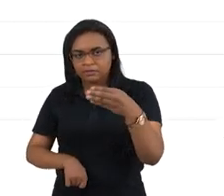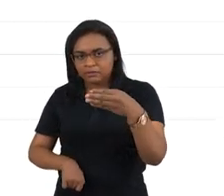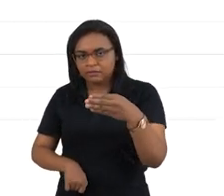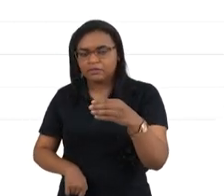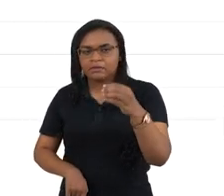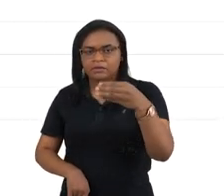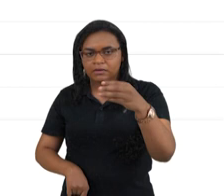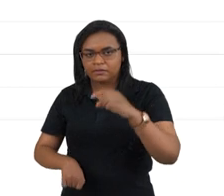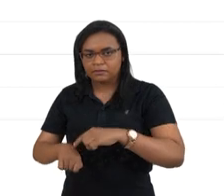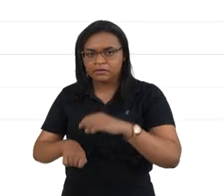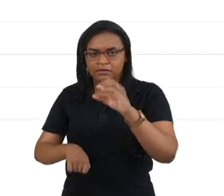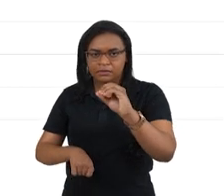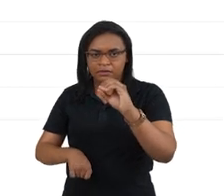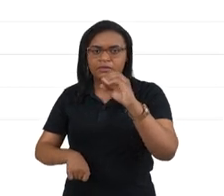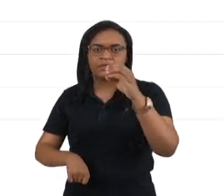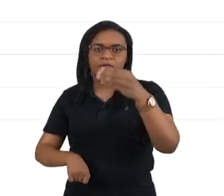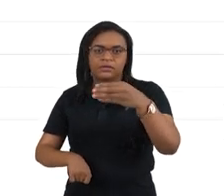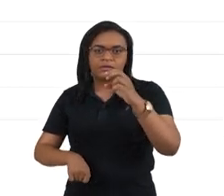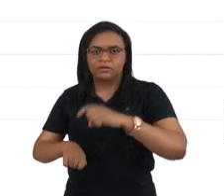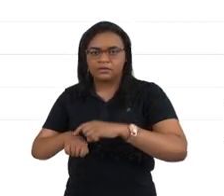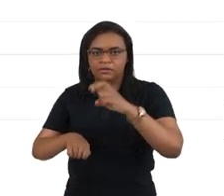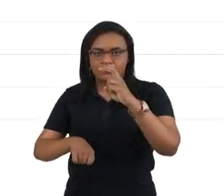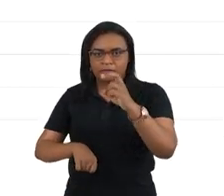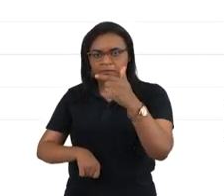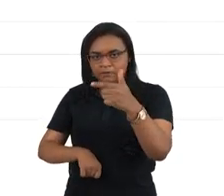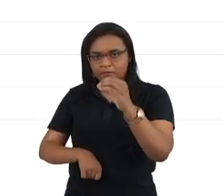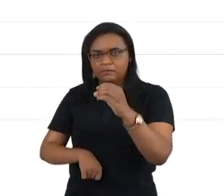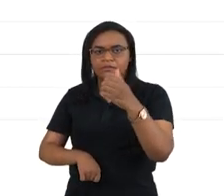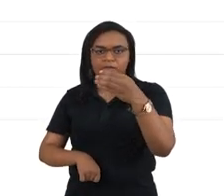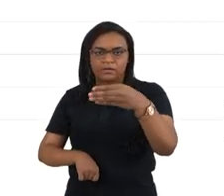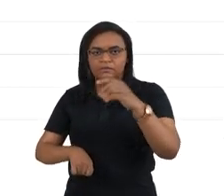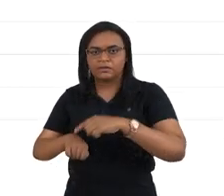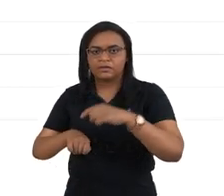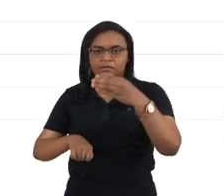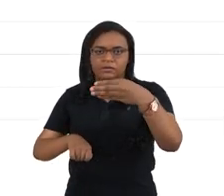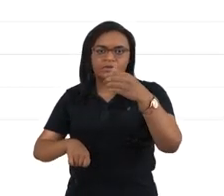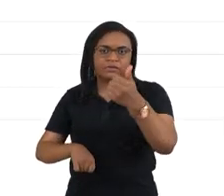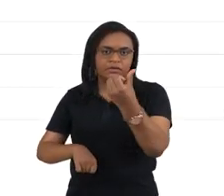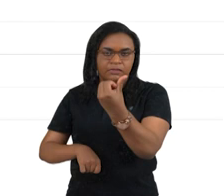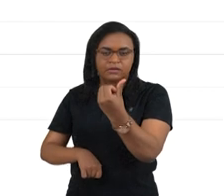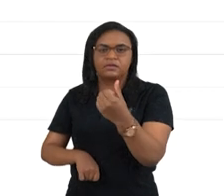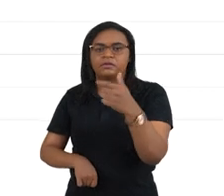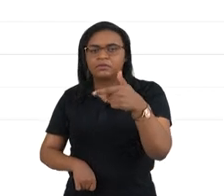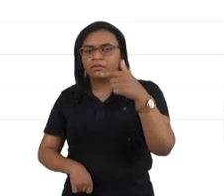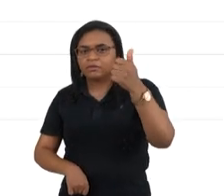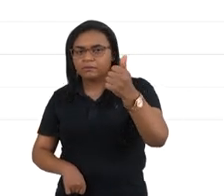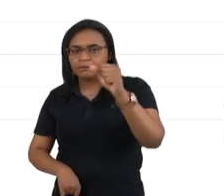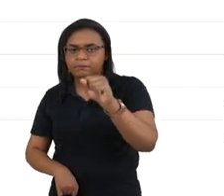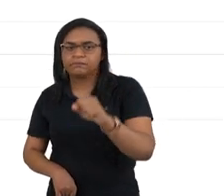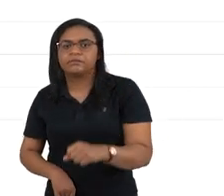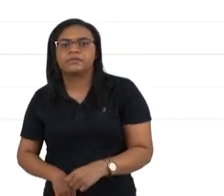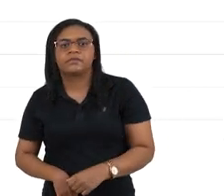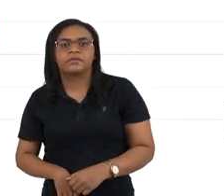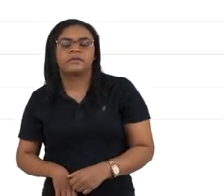4 vezes 0 é 0, 4 vezes 5, 20, 0 vai 2, 4 vezes 4, 16 e 2, 18. Então, gente, aqui vai dar